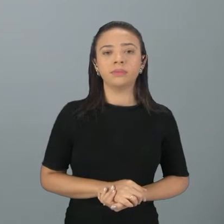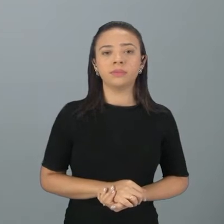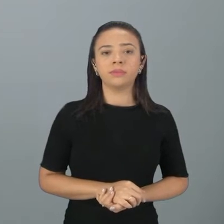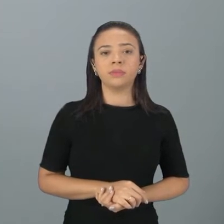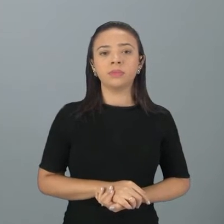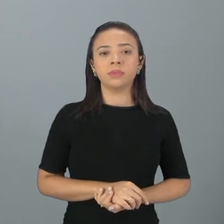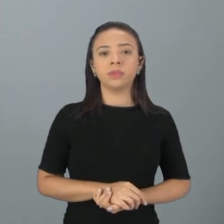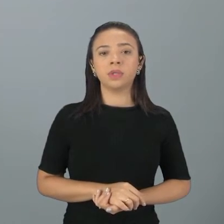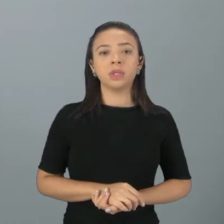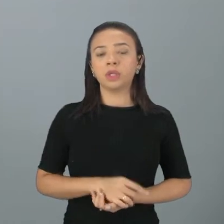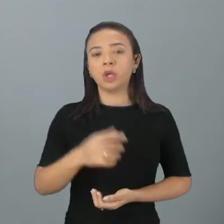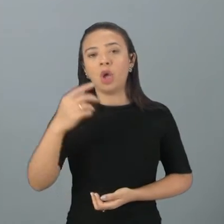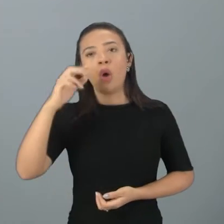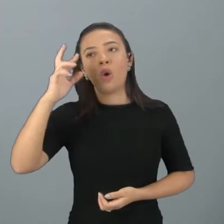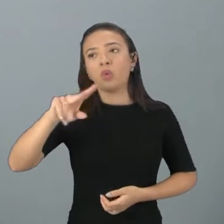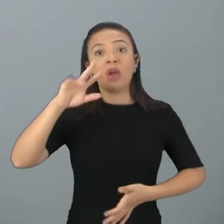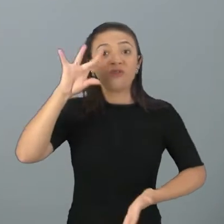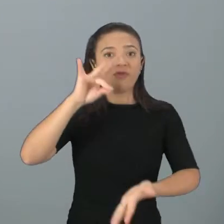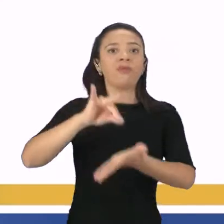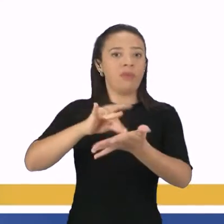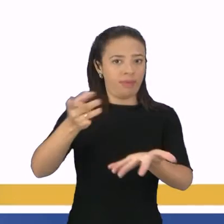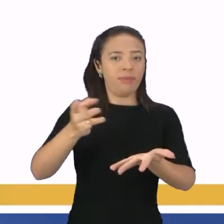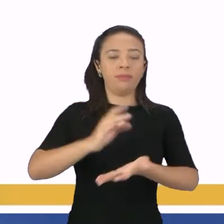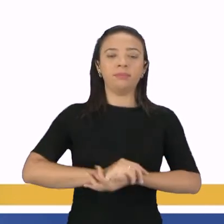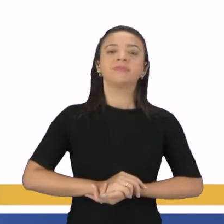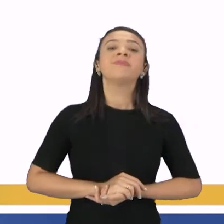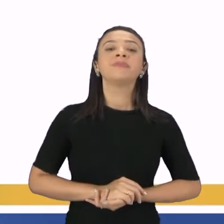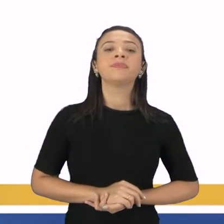mesmo, não vamos levar ao pé da letra. Vamos lá!